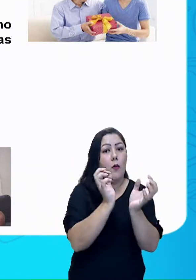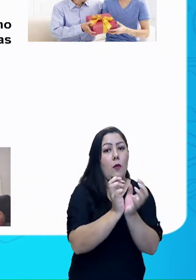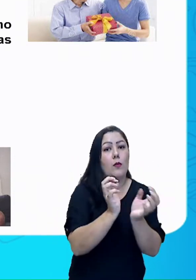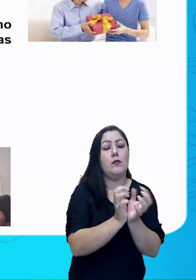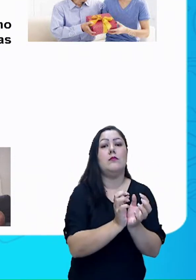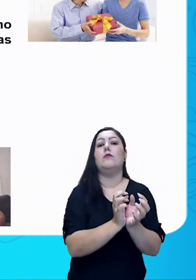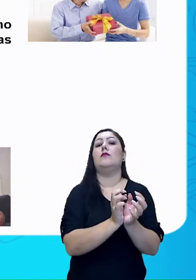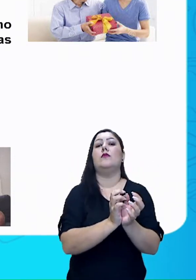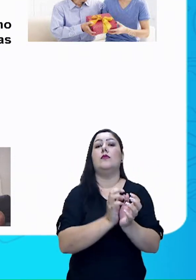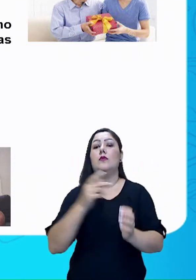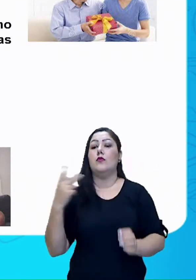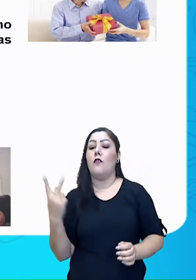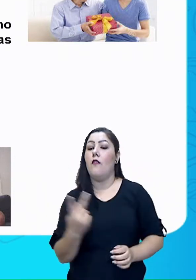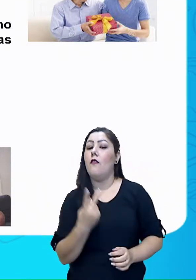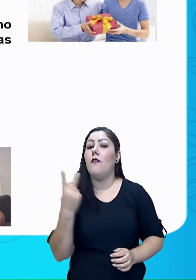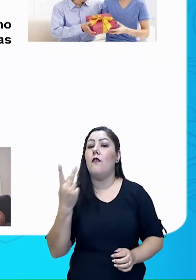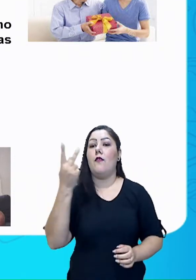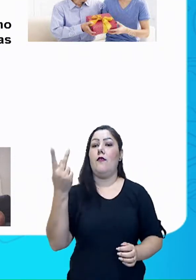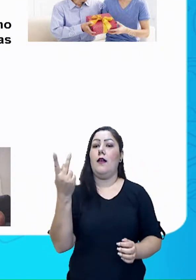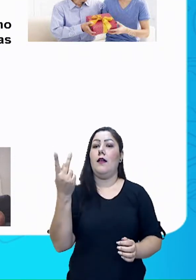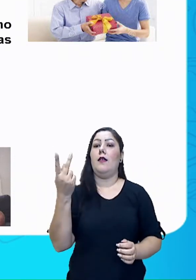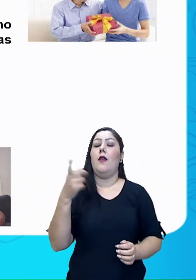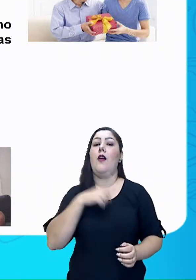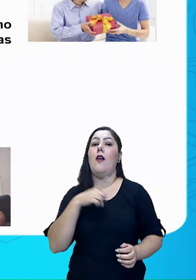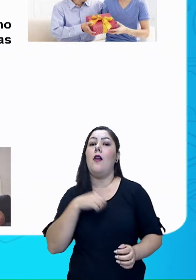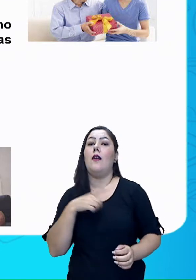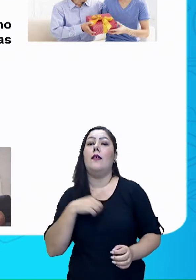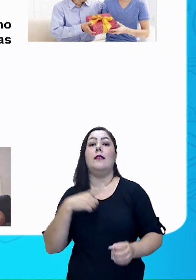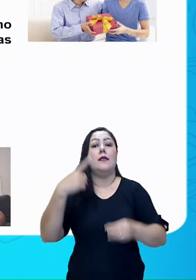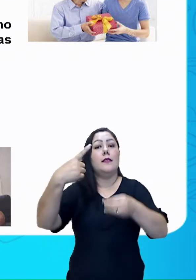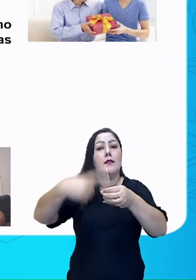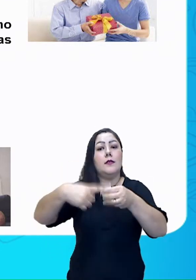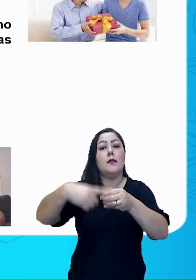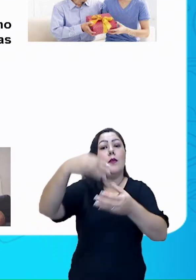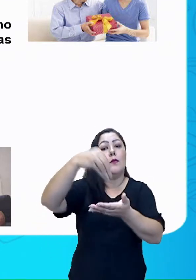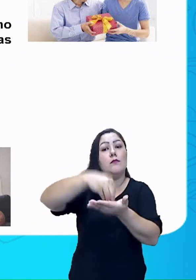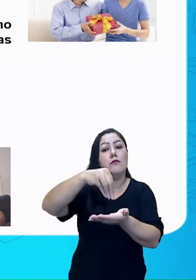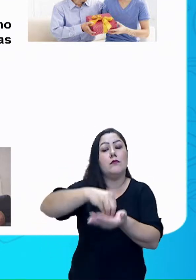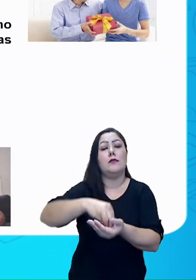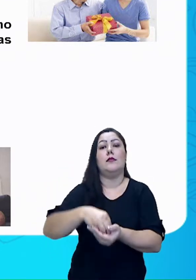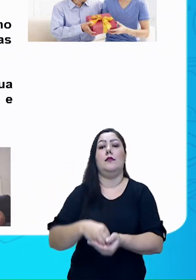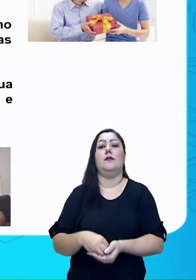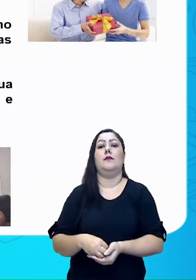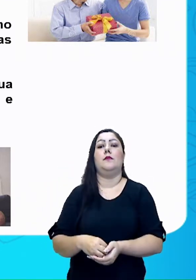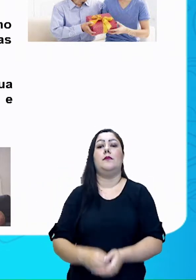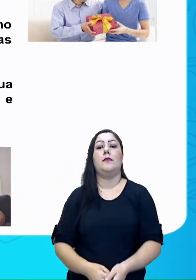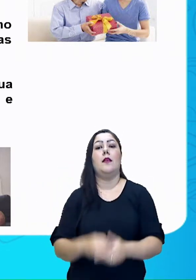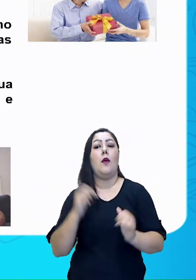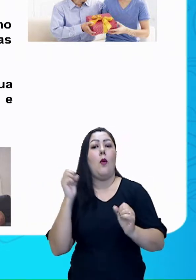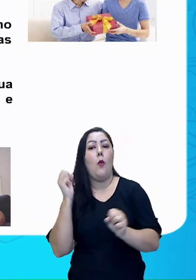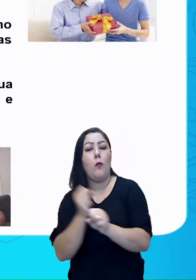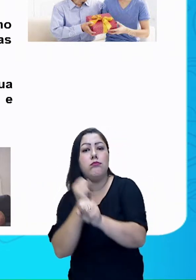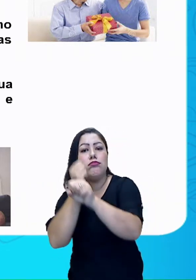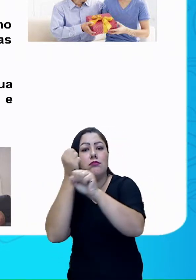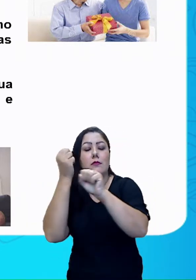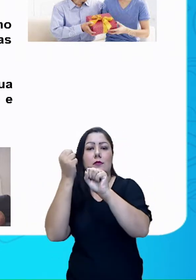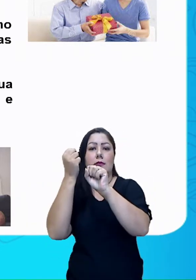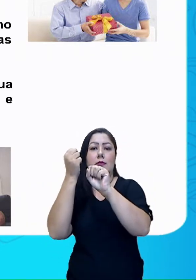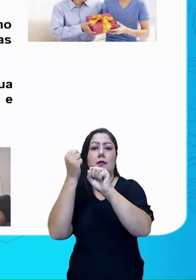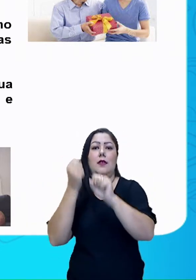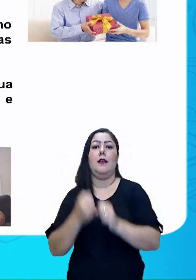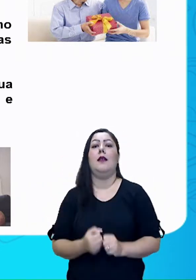como construções, monumentos, ambientes naturais e práticas culturais. A